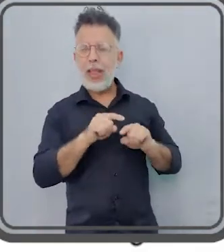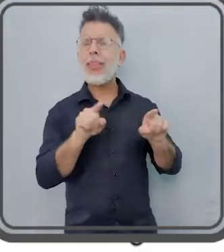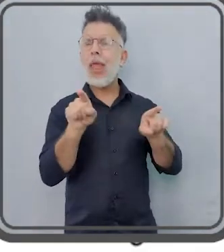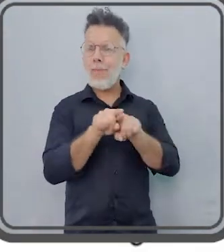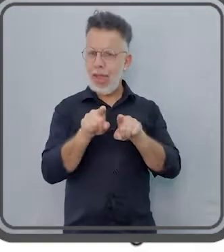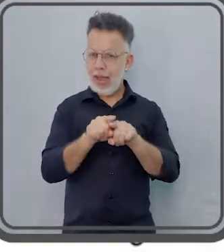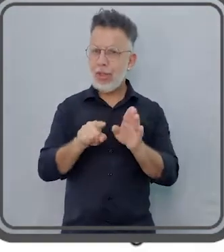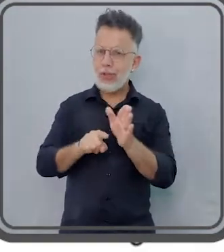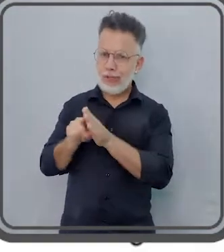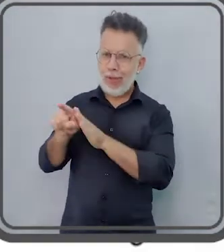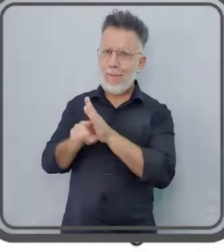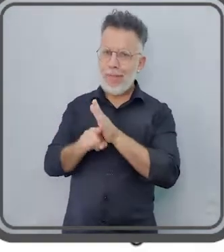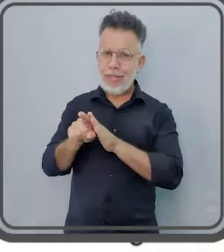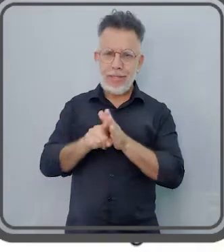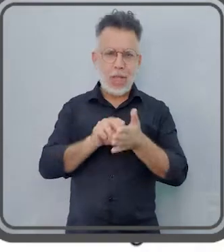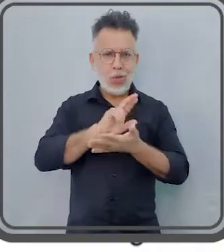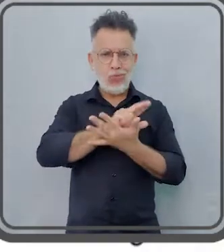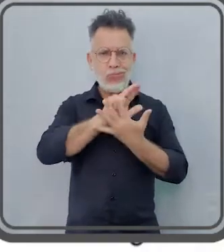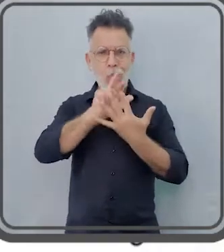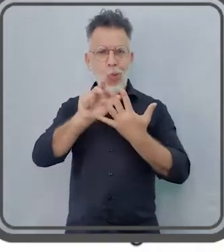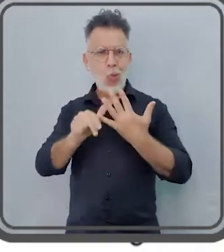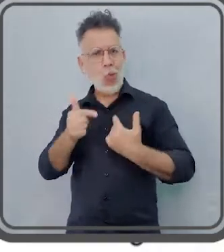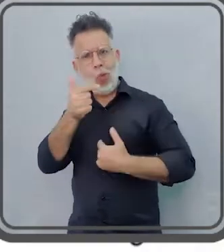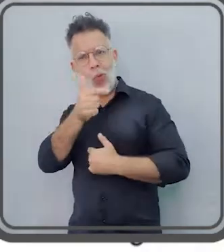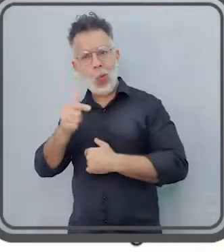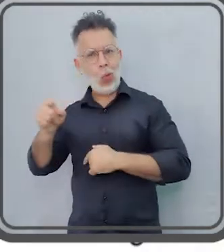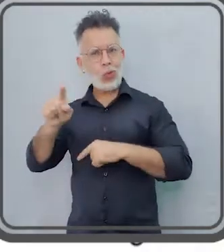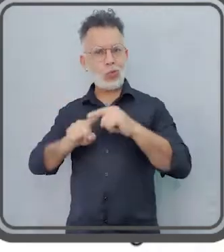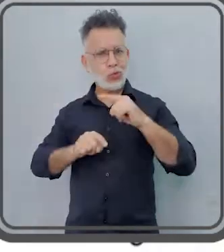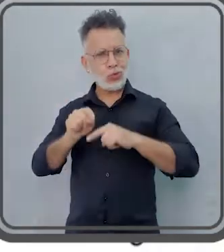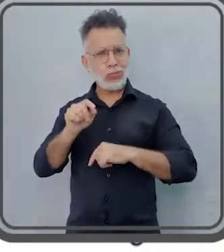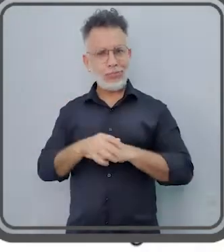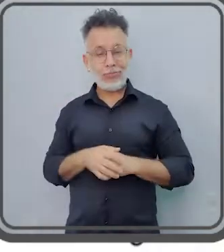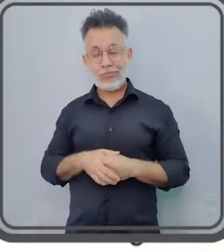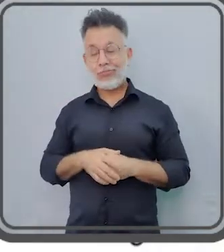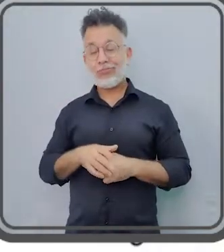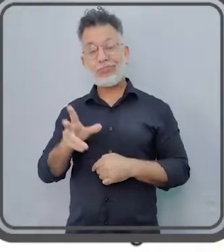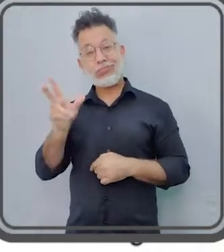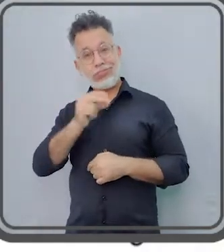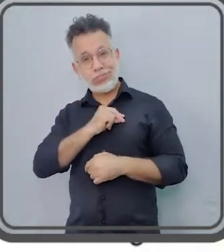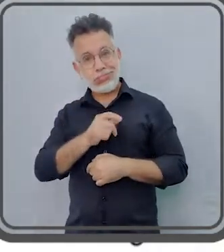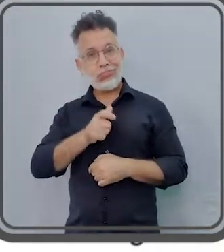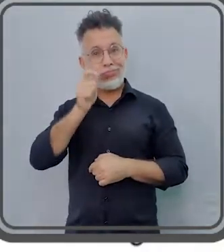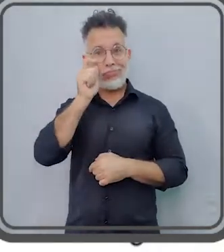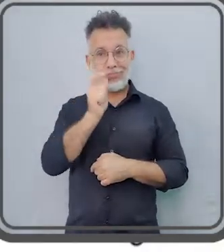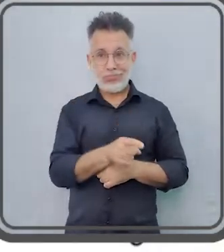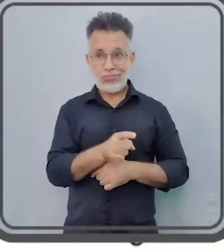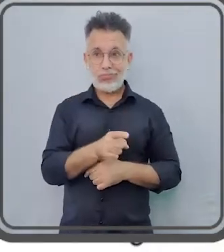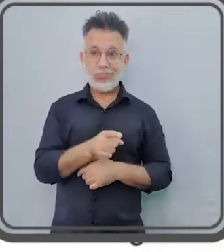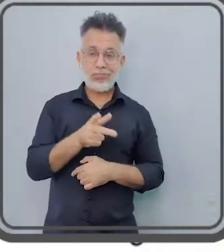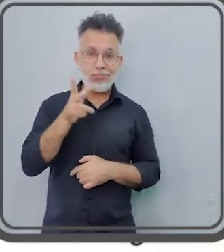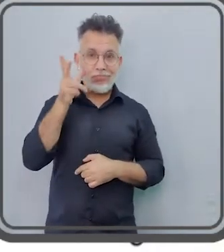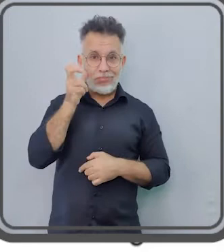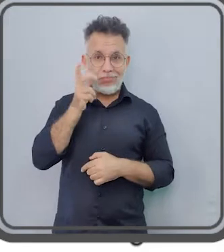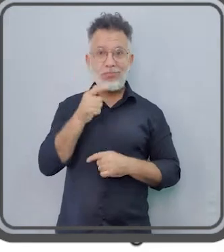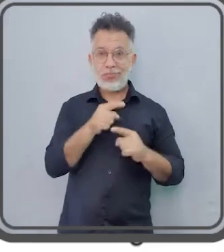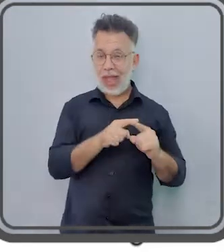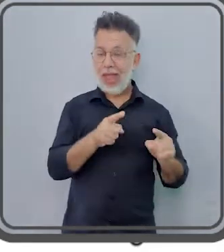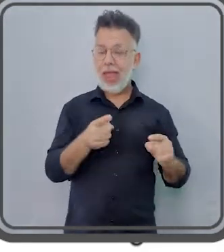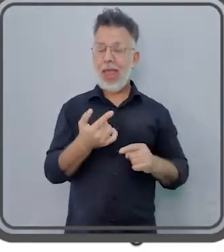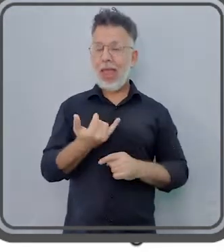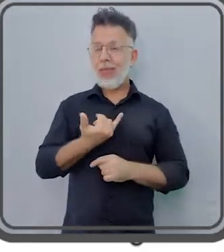vem pesquisando outros clusters por aí. Nossa, é muito interessante escutar isso, e aí me desperta uma